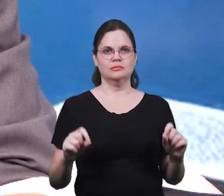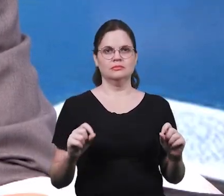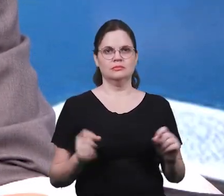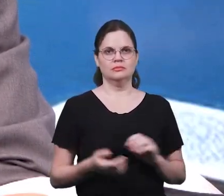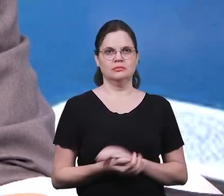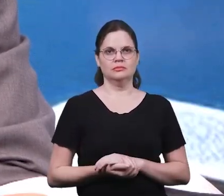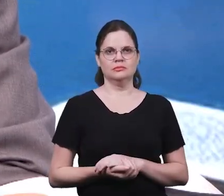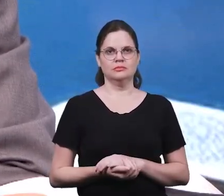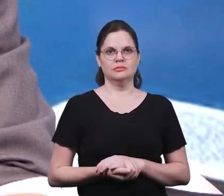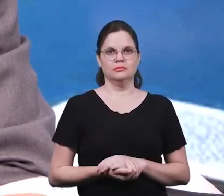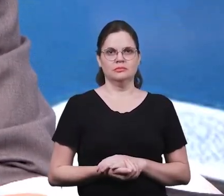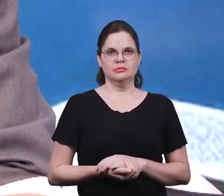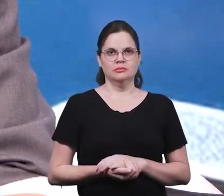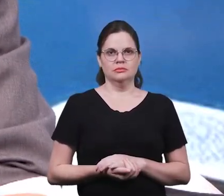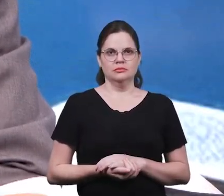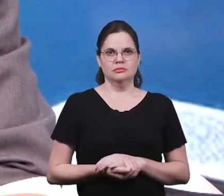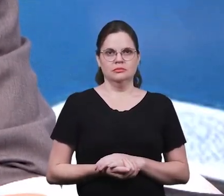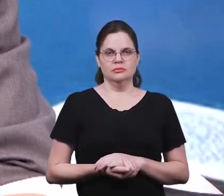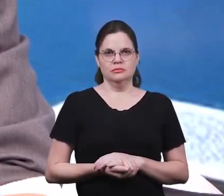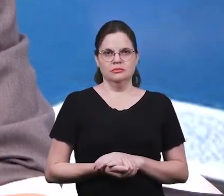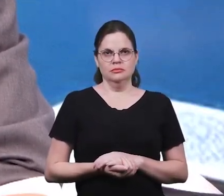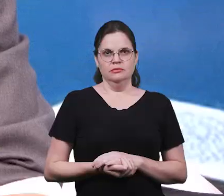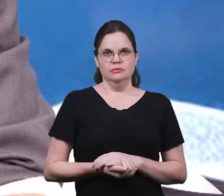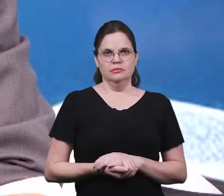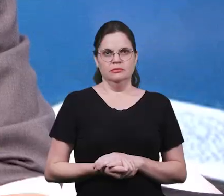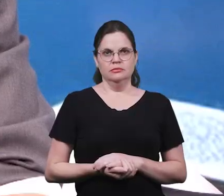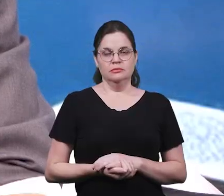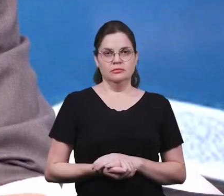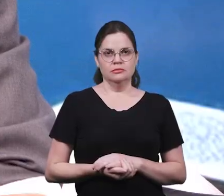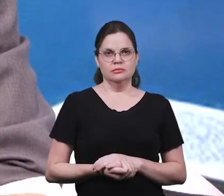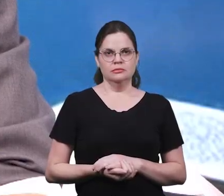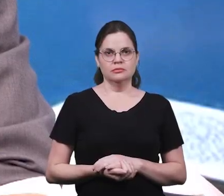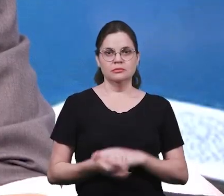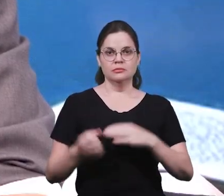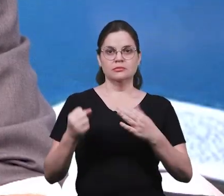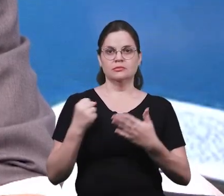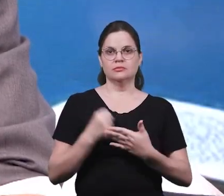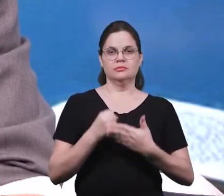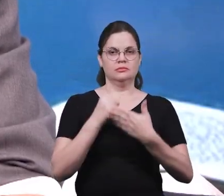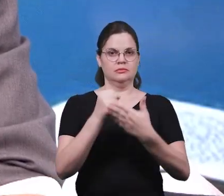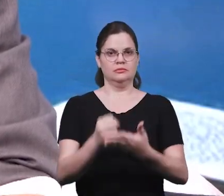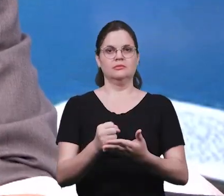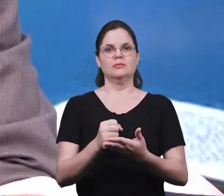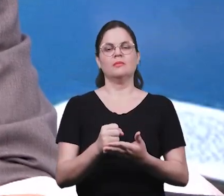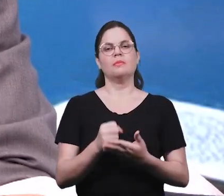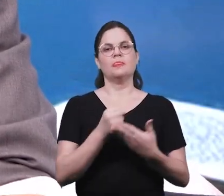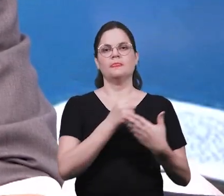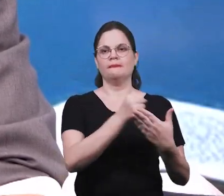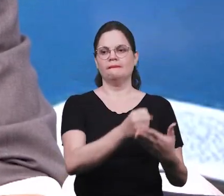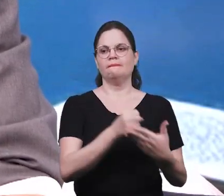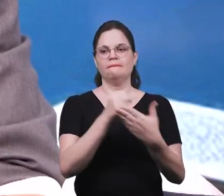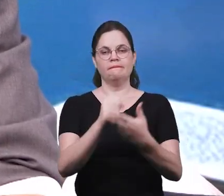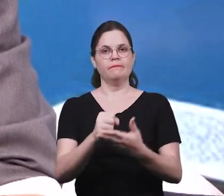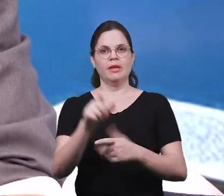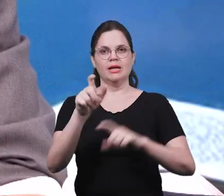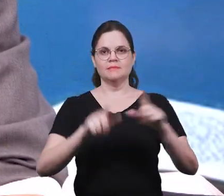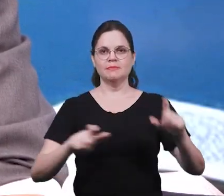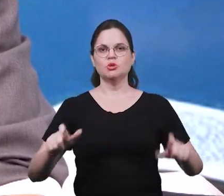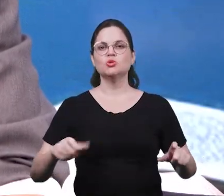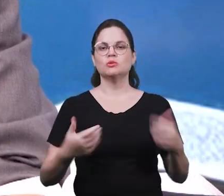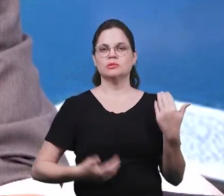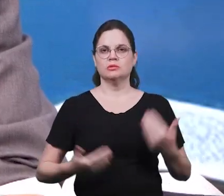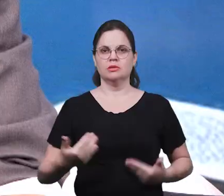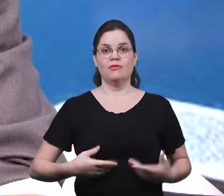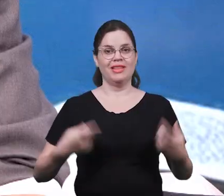de presteza na questão de atendimento a uma necessidade do rebanho. Por exemplo, a gente sabe que num